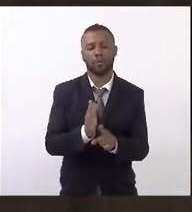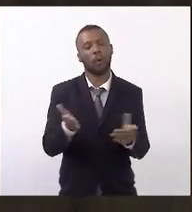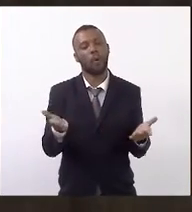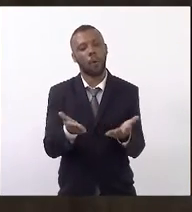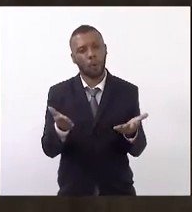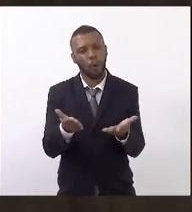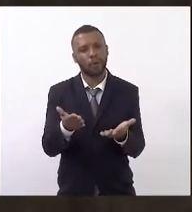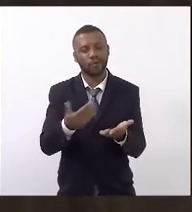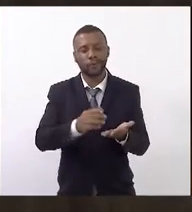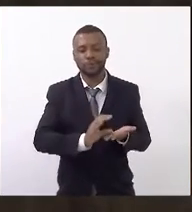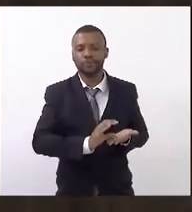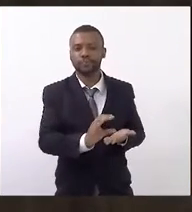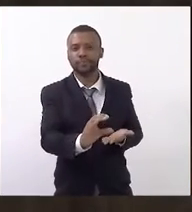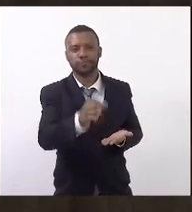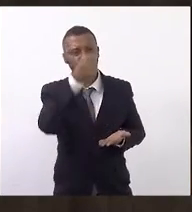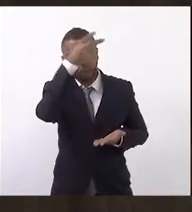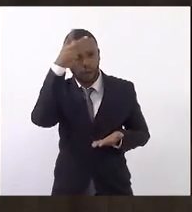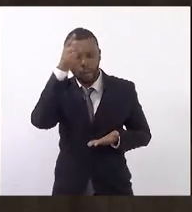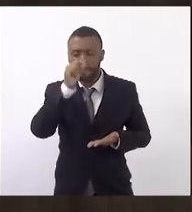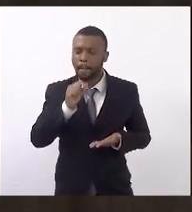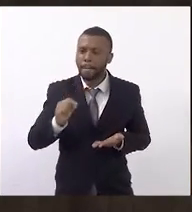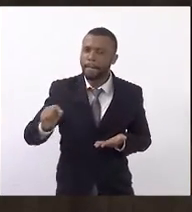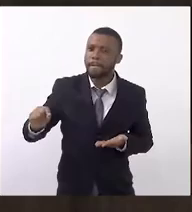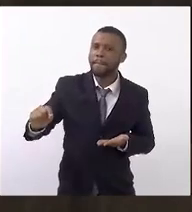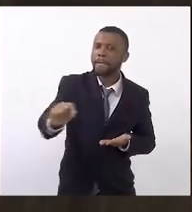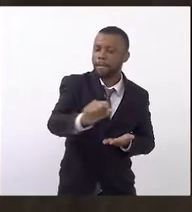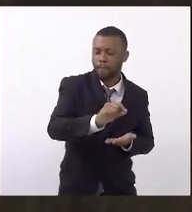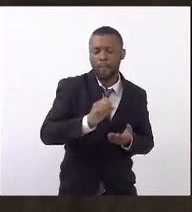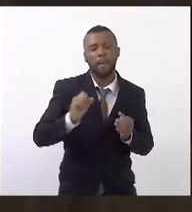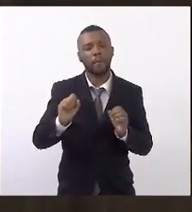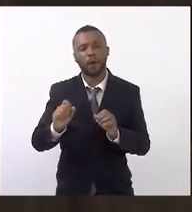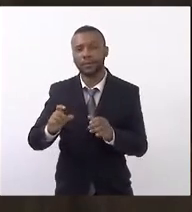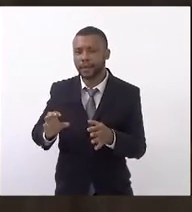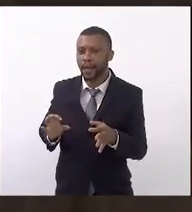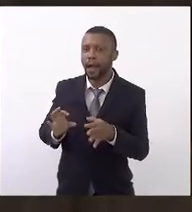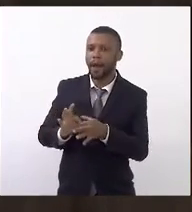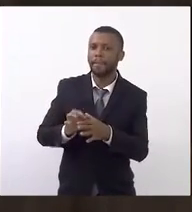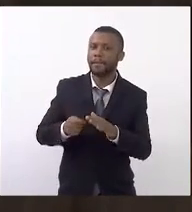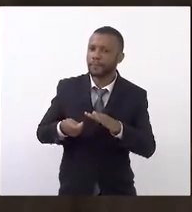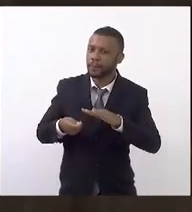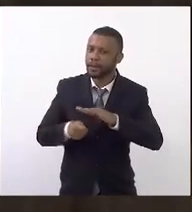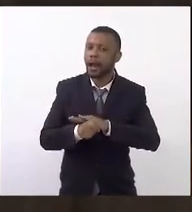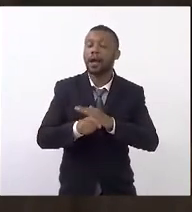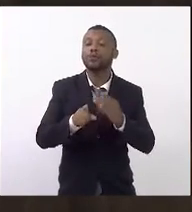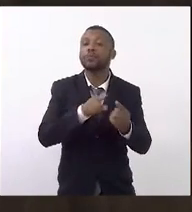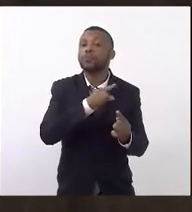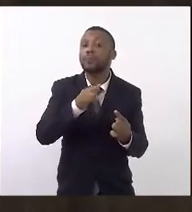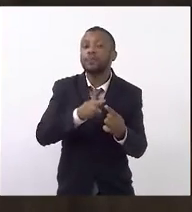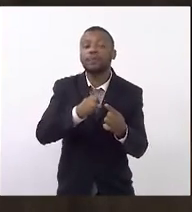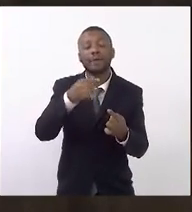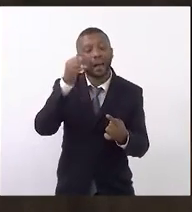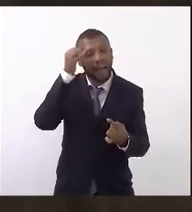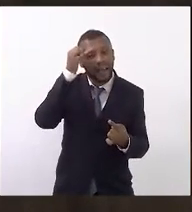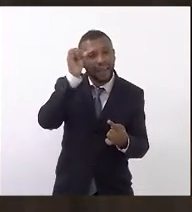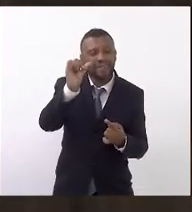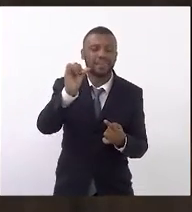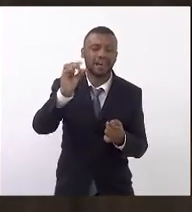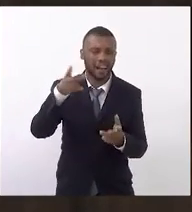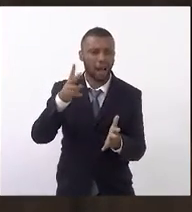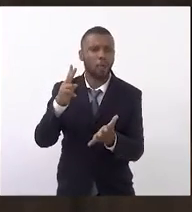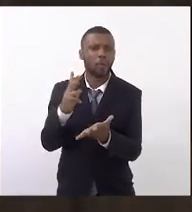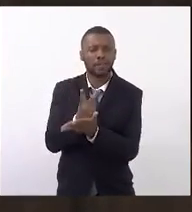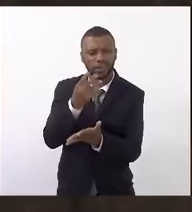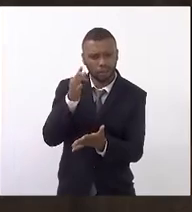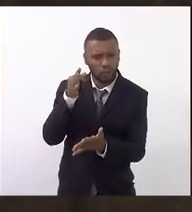municípios também possam ser aplicados em prevenção, já que, diante de